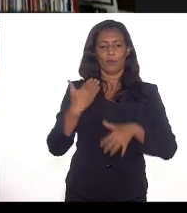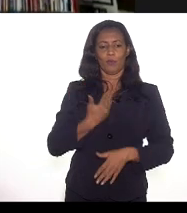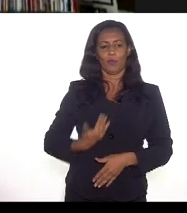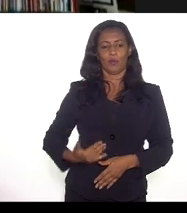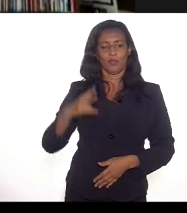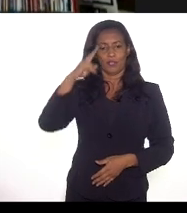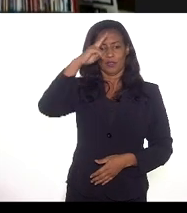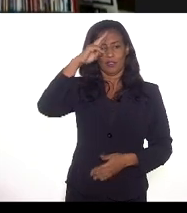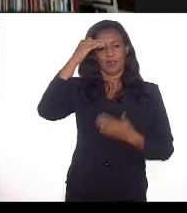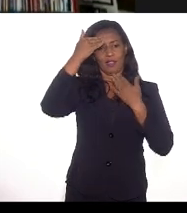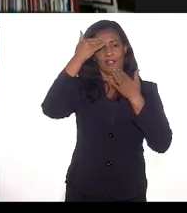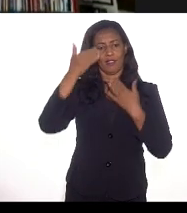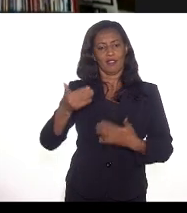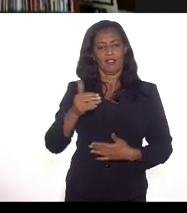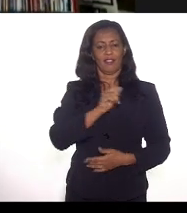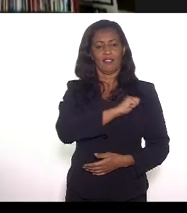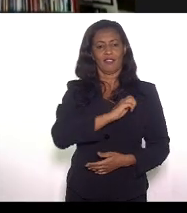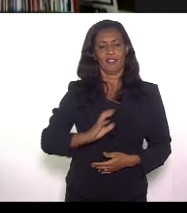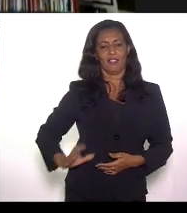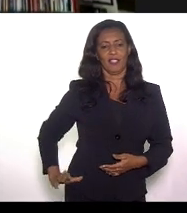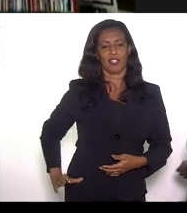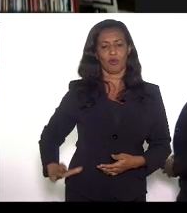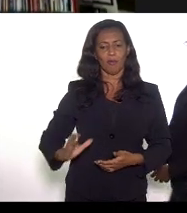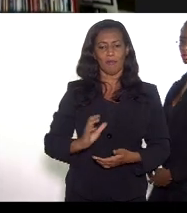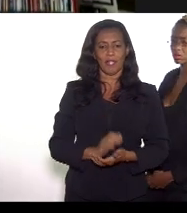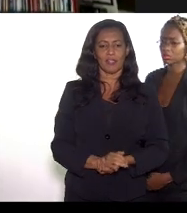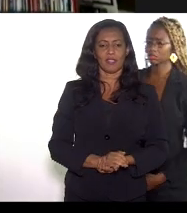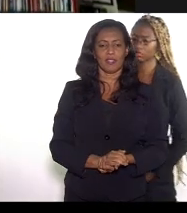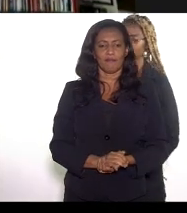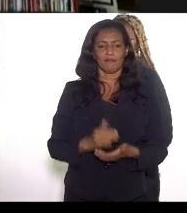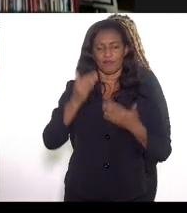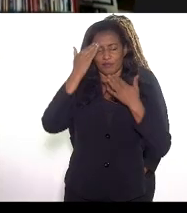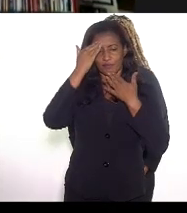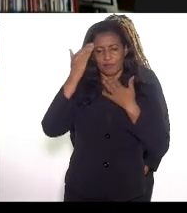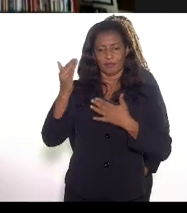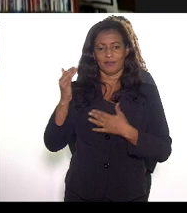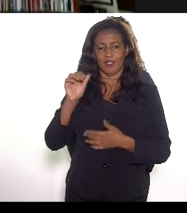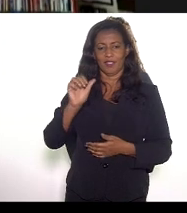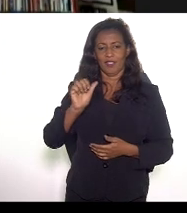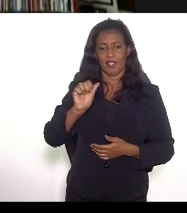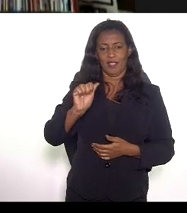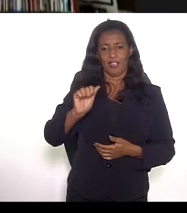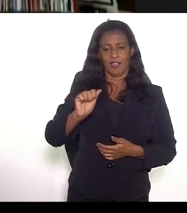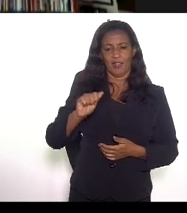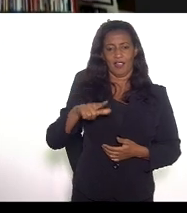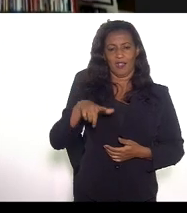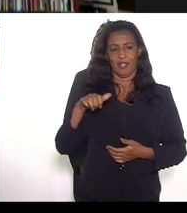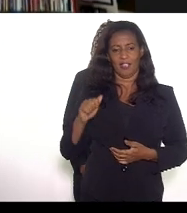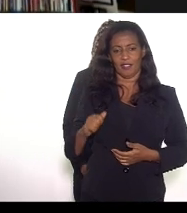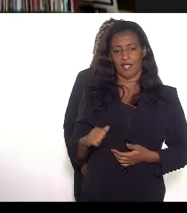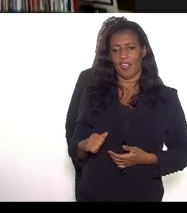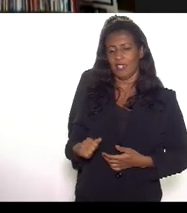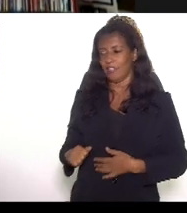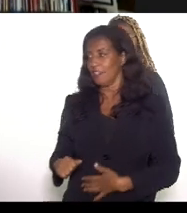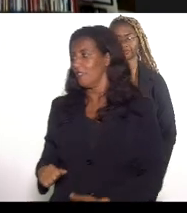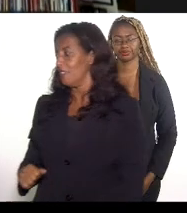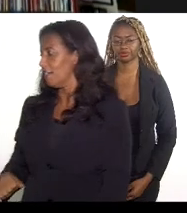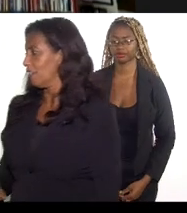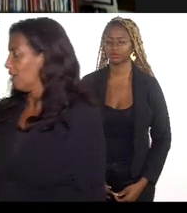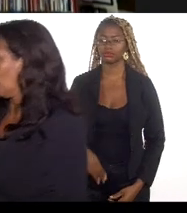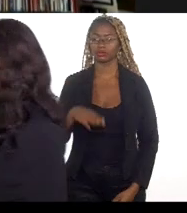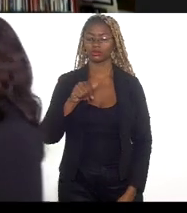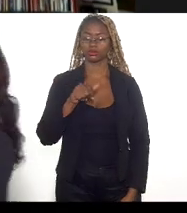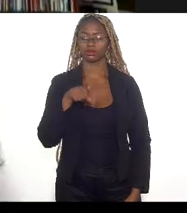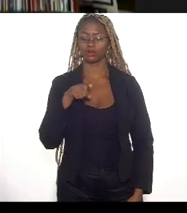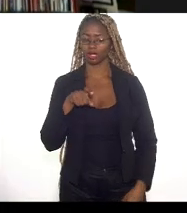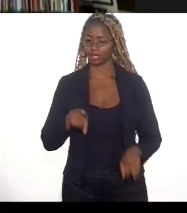Né? Agradecer ao André Siciliano e agradecer ao deputado Max Lemos, é claro, que nós conversamos na CCJ da semana passada. O Max é um